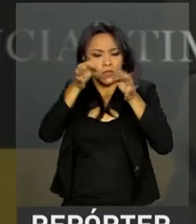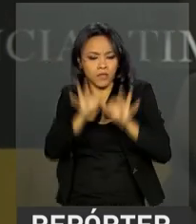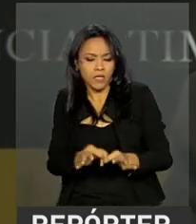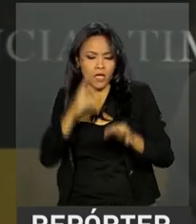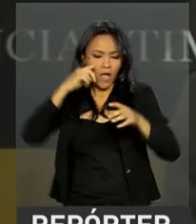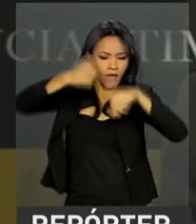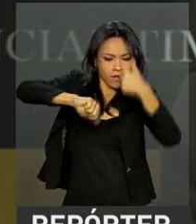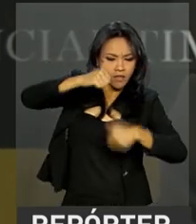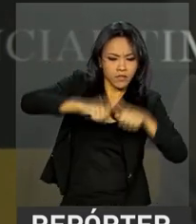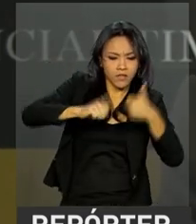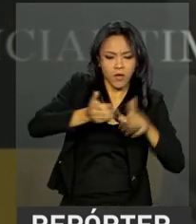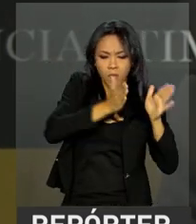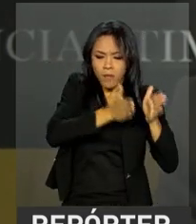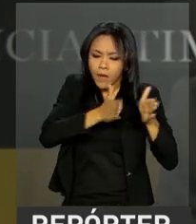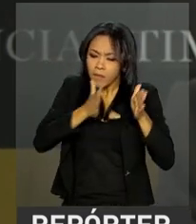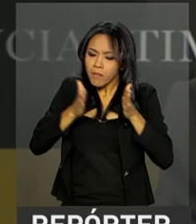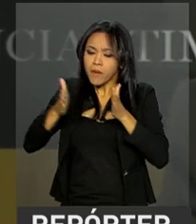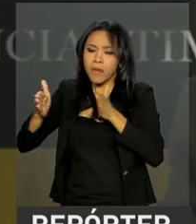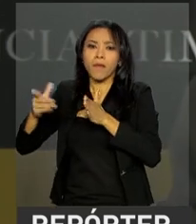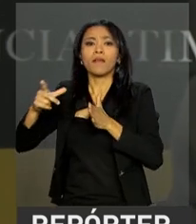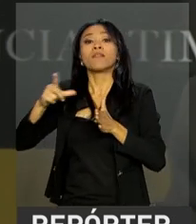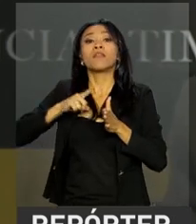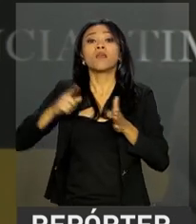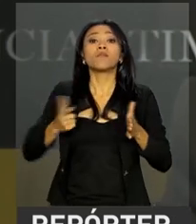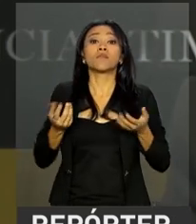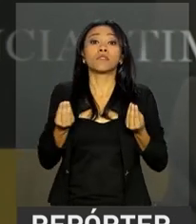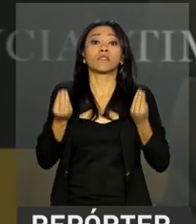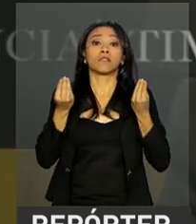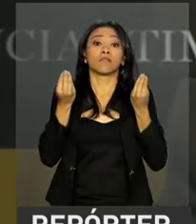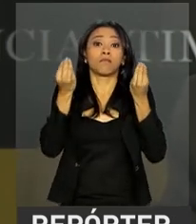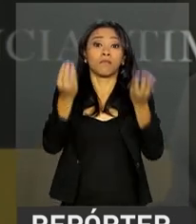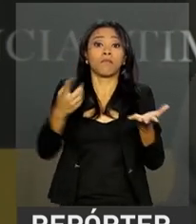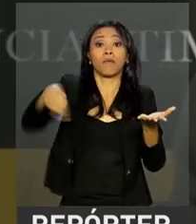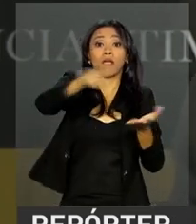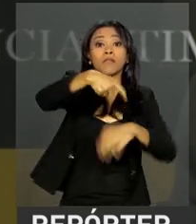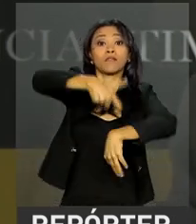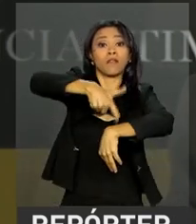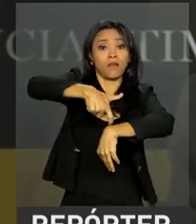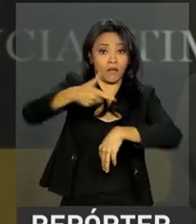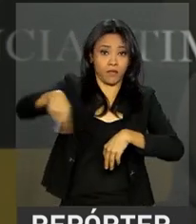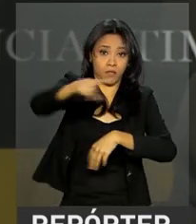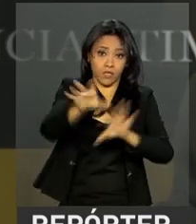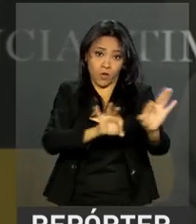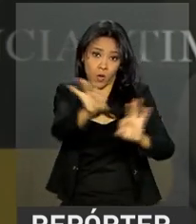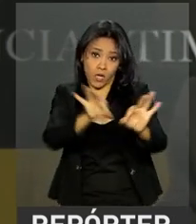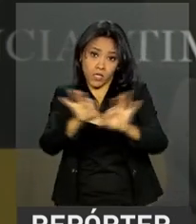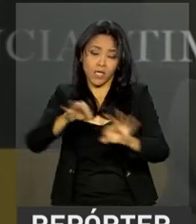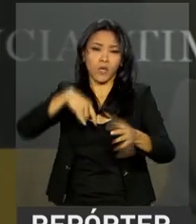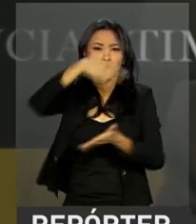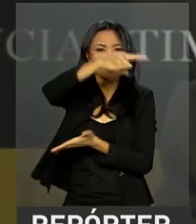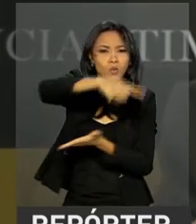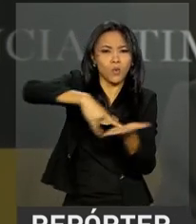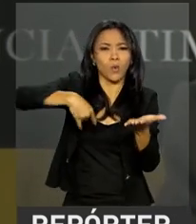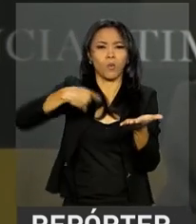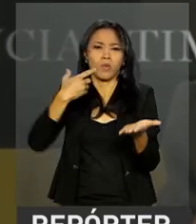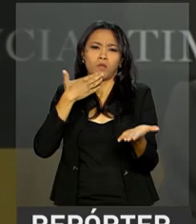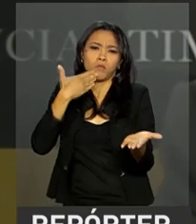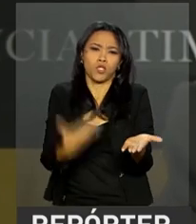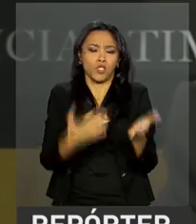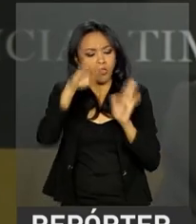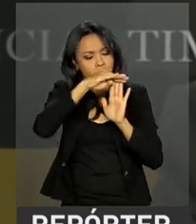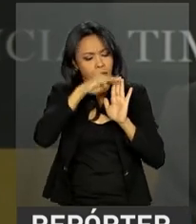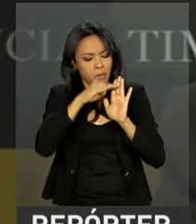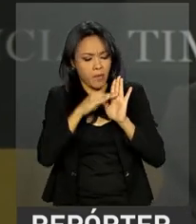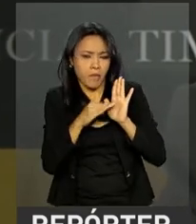de risco, demos tempo suficiente, obrigou-se que toda a documentação fosse publicada não